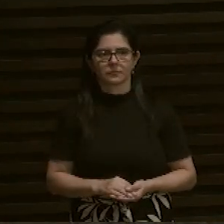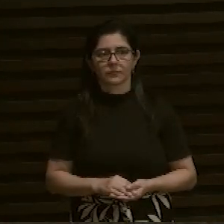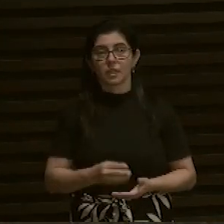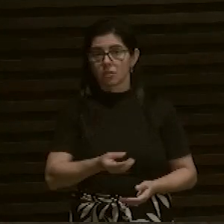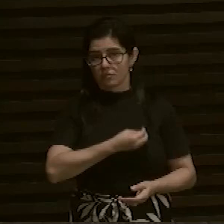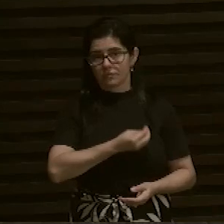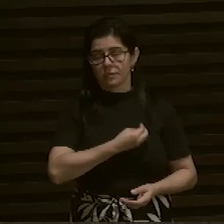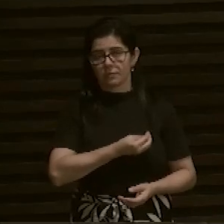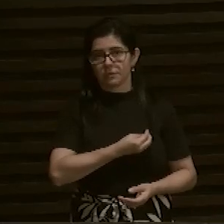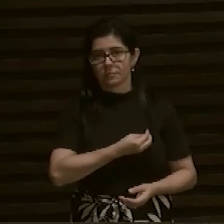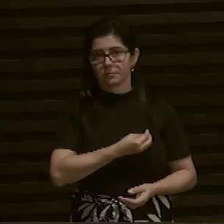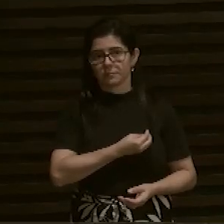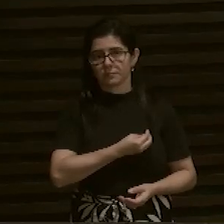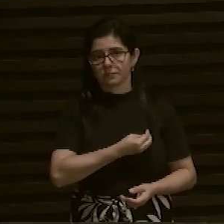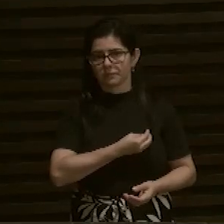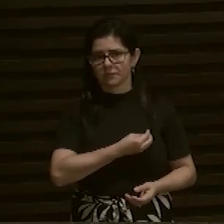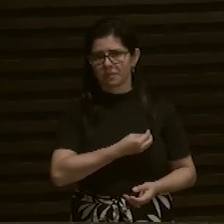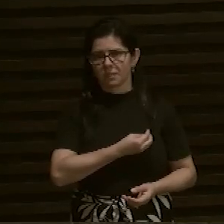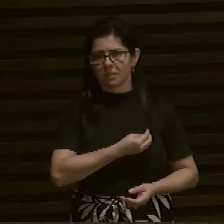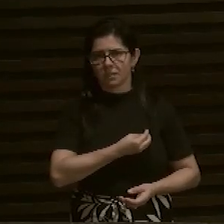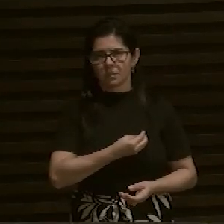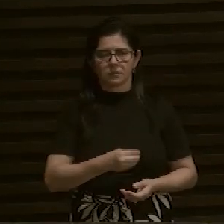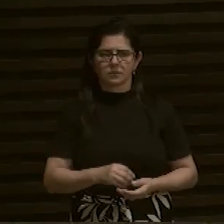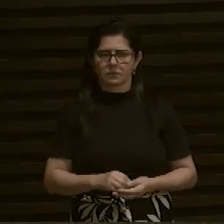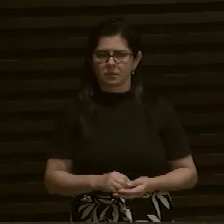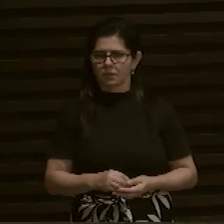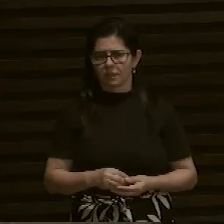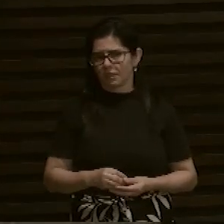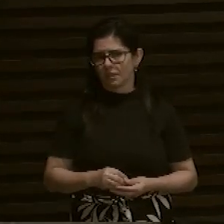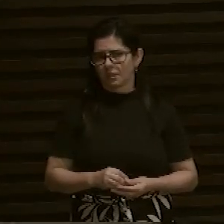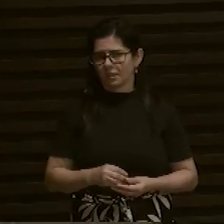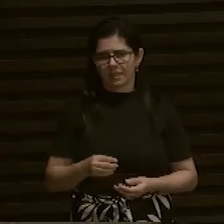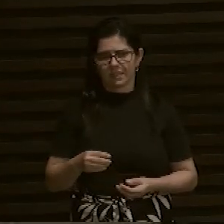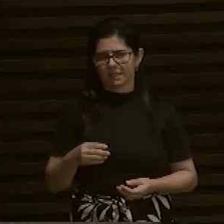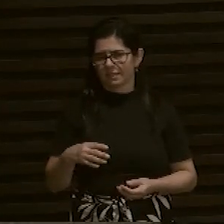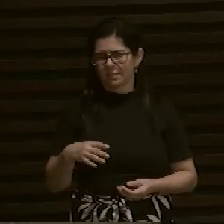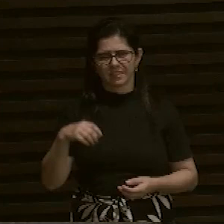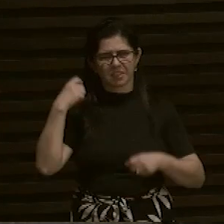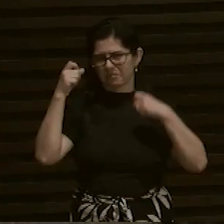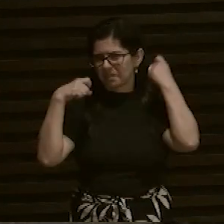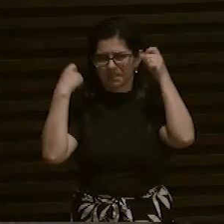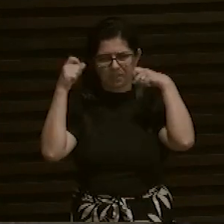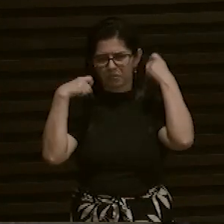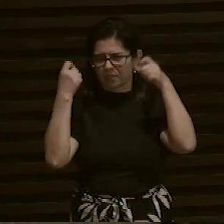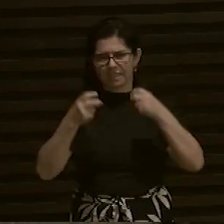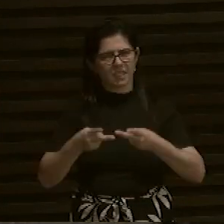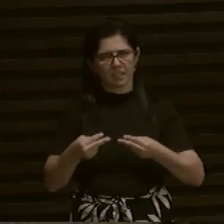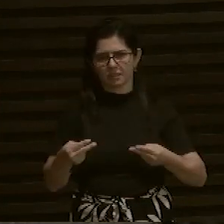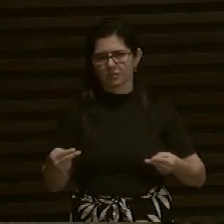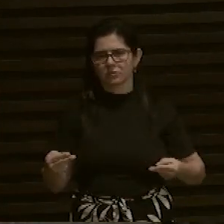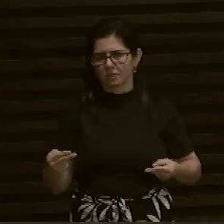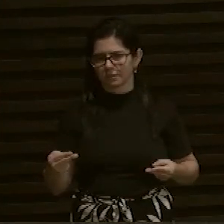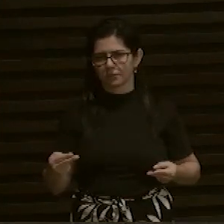vida eu não preciso de galardão, eu não preciso de nada disso, eu já estou salvo mesmo, e é isso aí, entendeu?